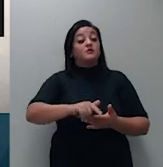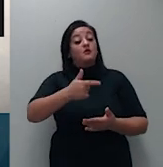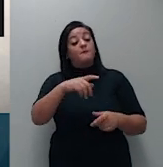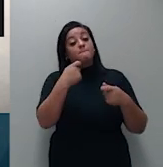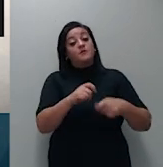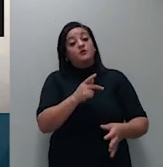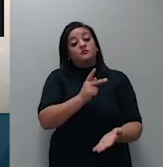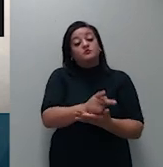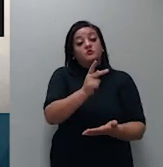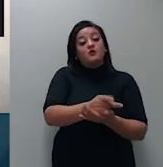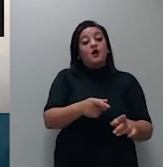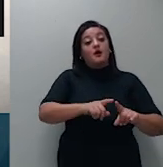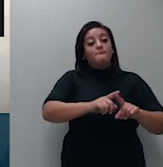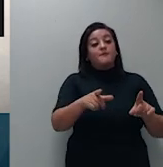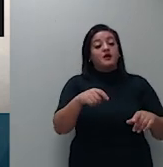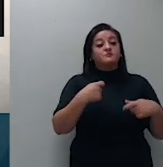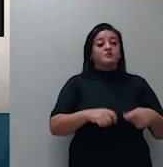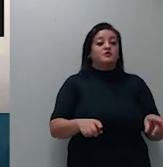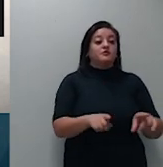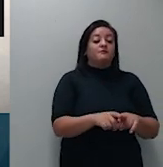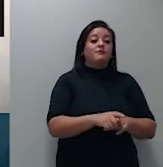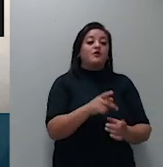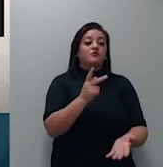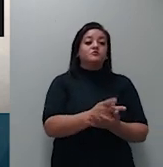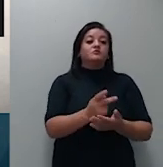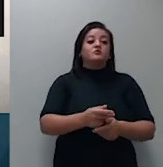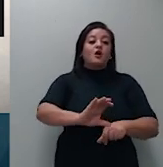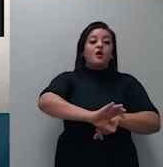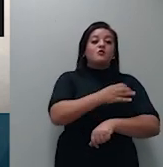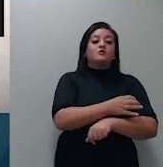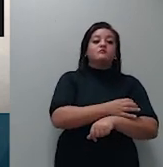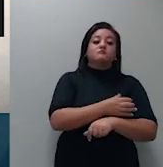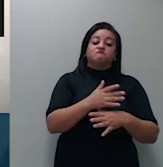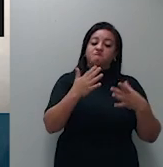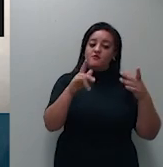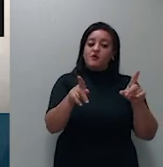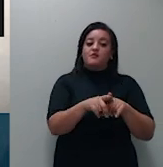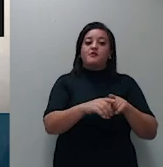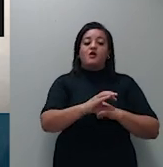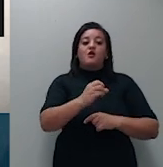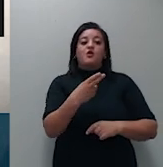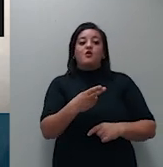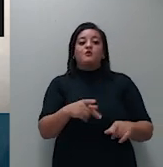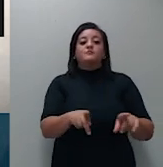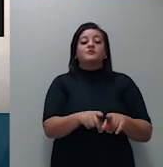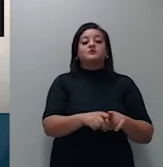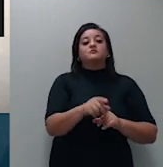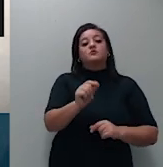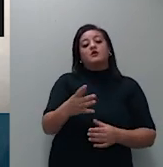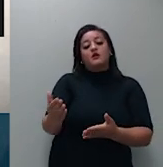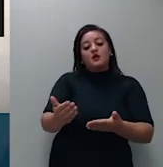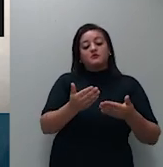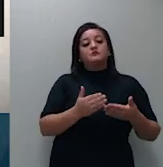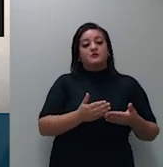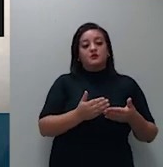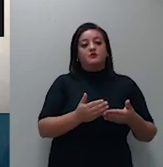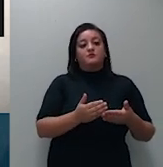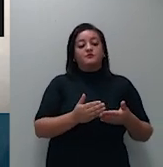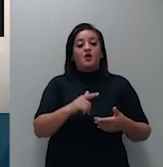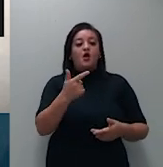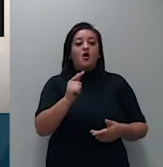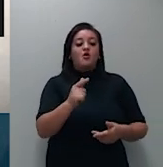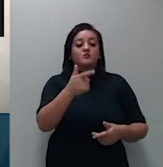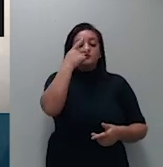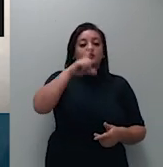partir dali ele pode prosseguir mas ele pode prosseguir com o crédito não vá ou seja o mesmo que receberia